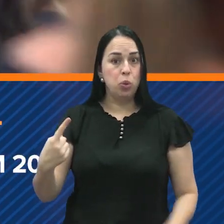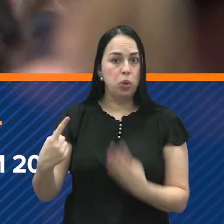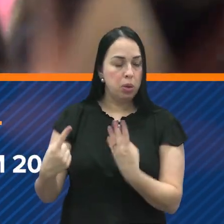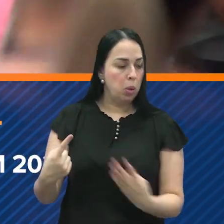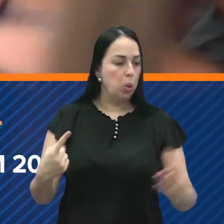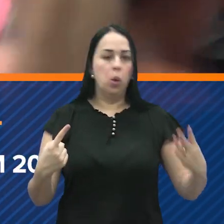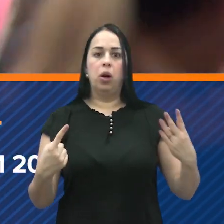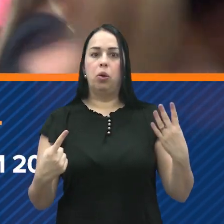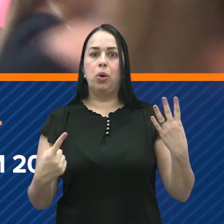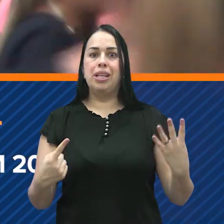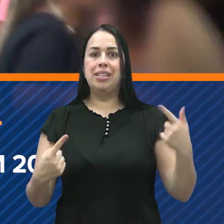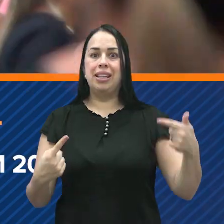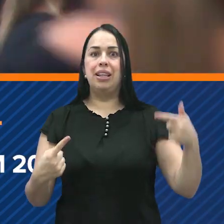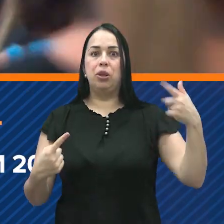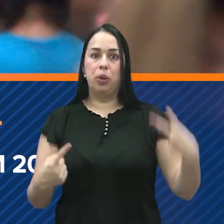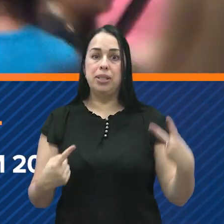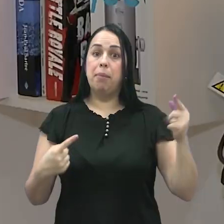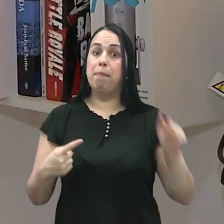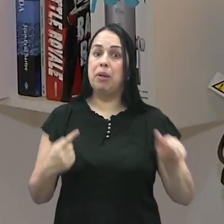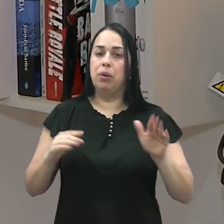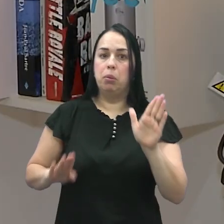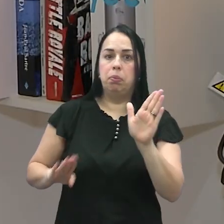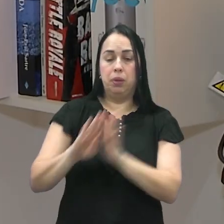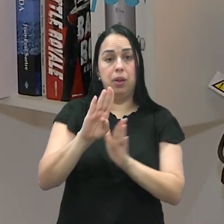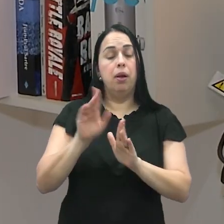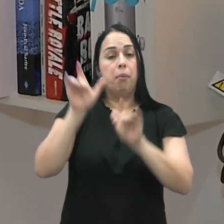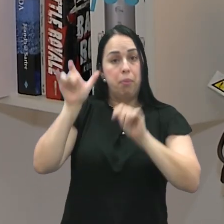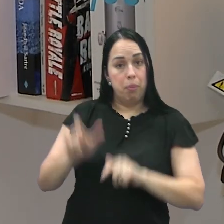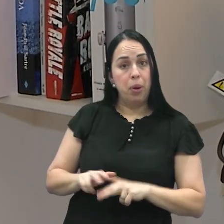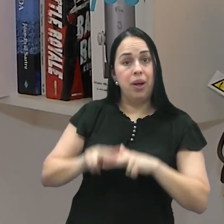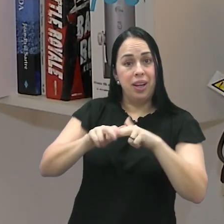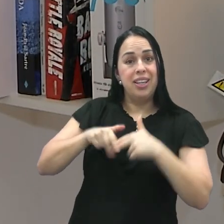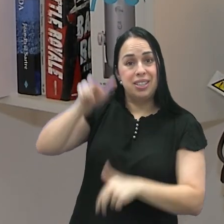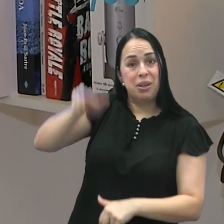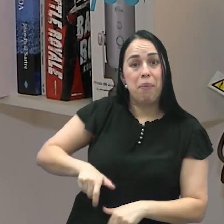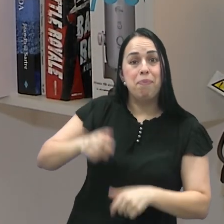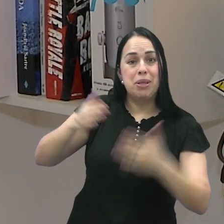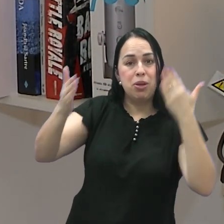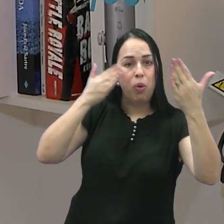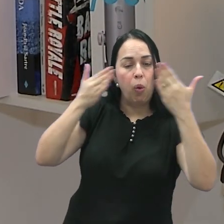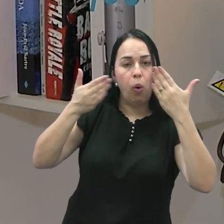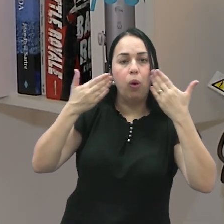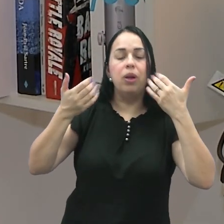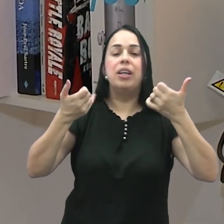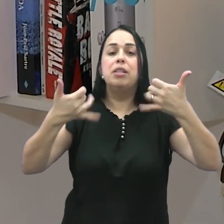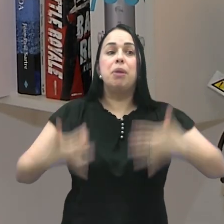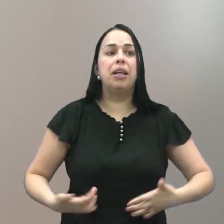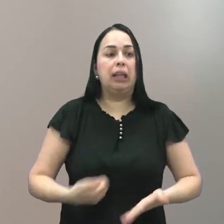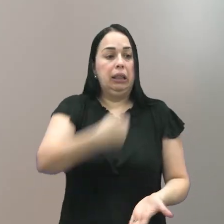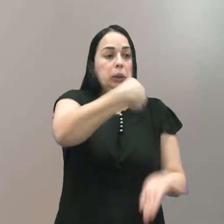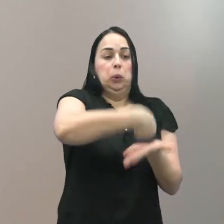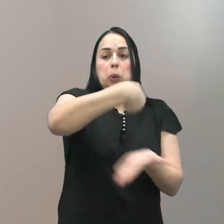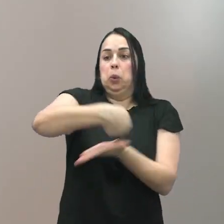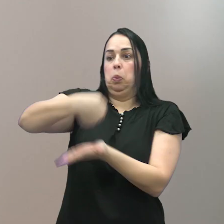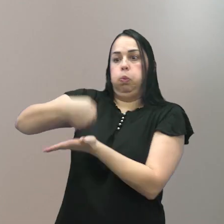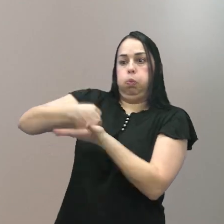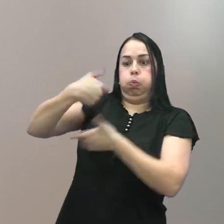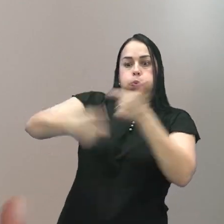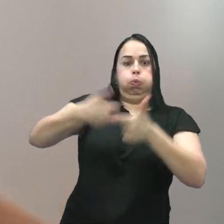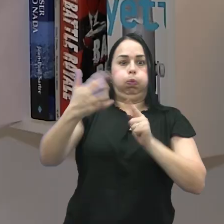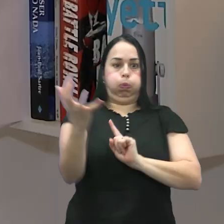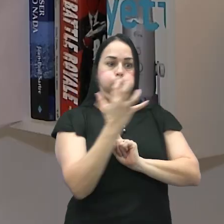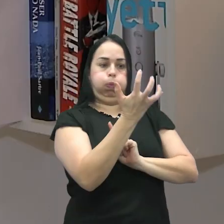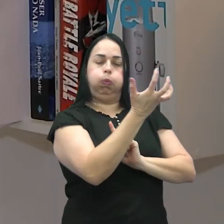para 472 mil. De acordo com esse psicólogo, uma das explicações estaria na cobrança e pressão do mercado